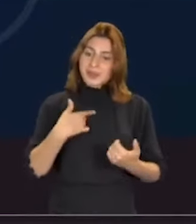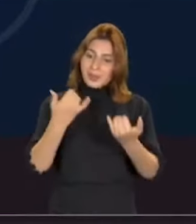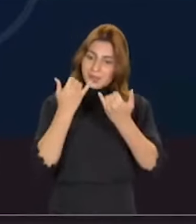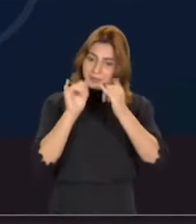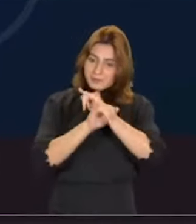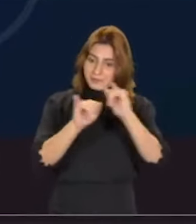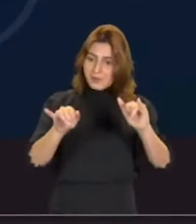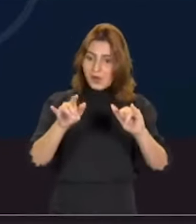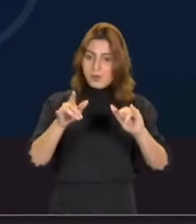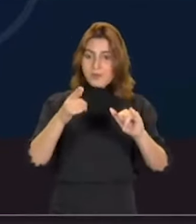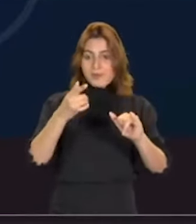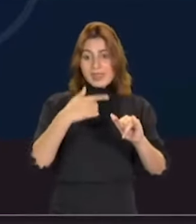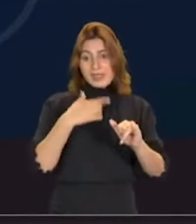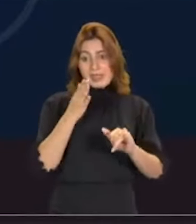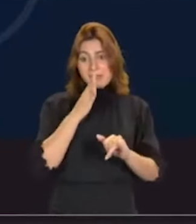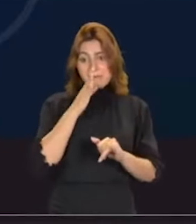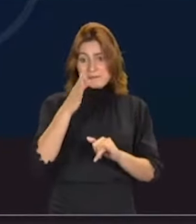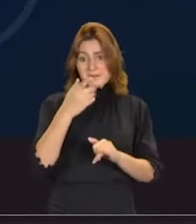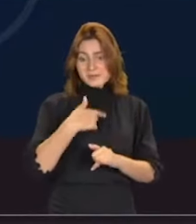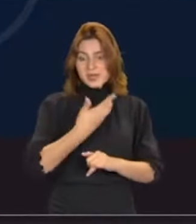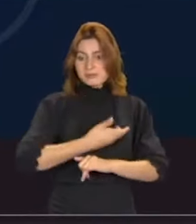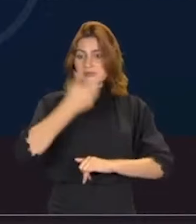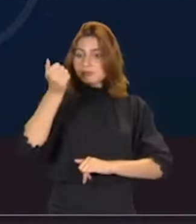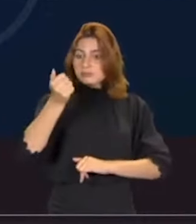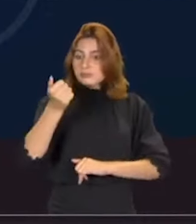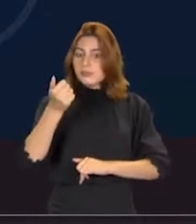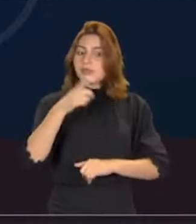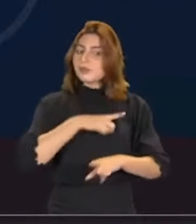às minhas preferências. E para mim,